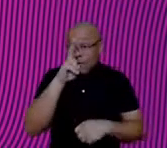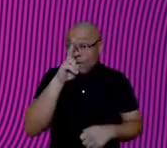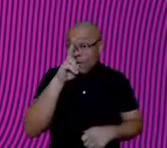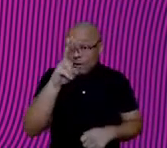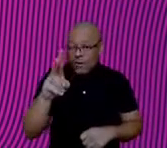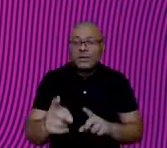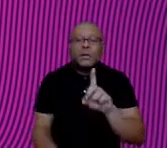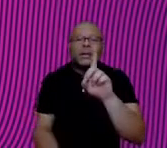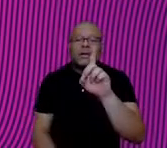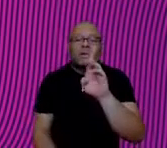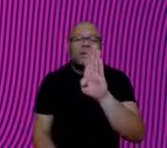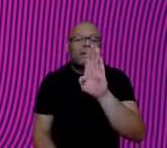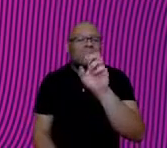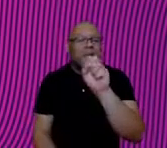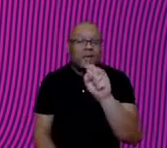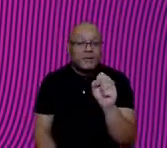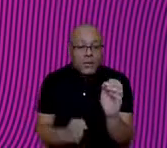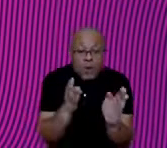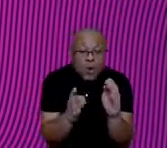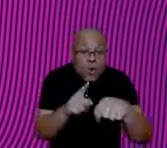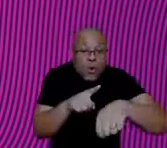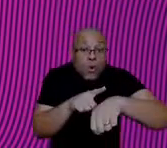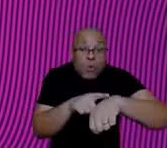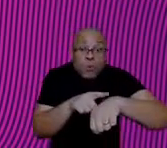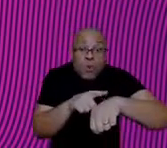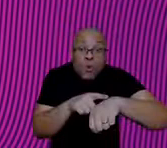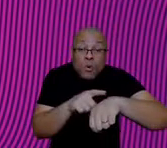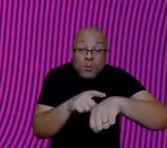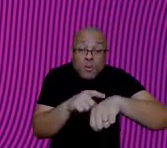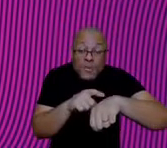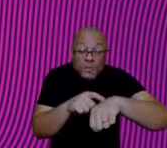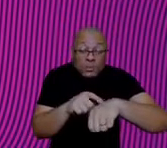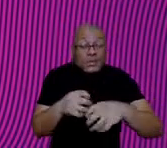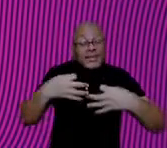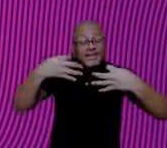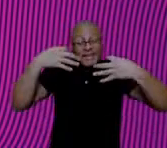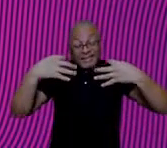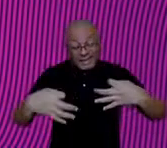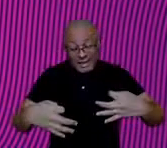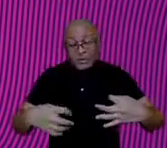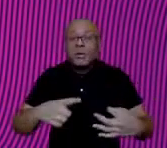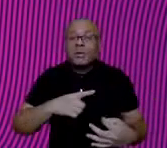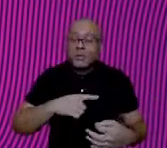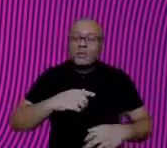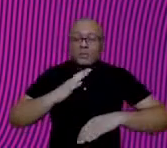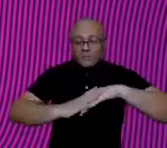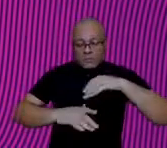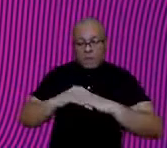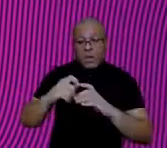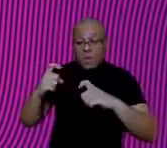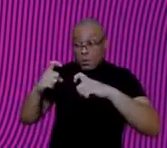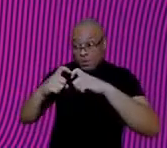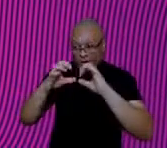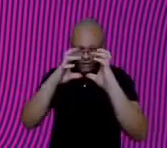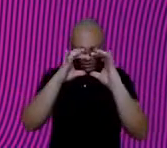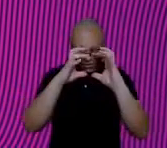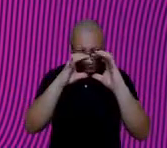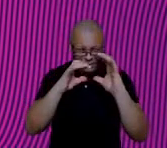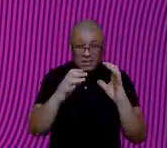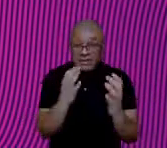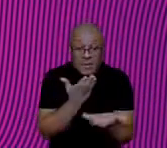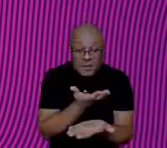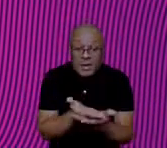Esse timing, ele precisa ser muito bem indicado. Aqui que já entra uma qualificação do neurologista que lida com isso. Porque se você perdeu o timing, o que é perder o